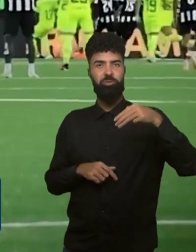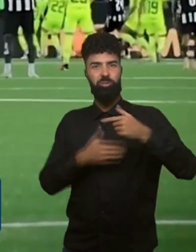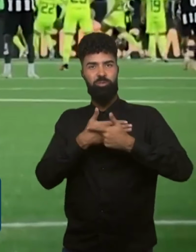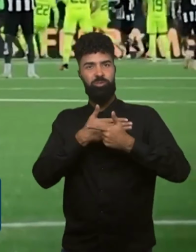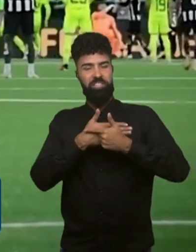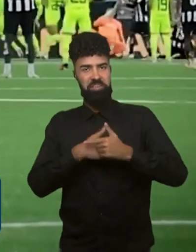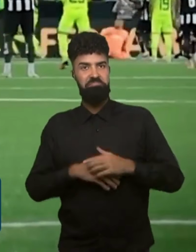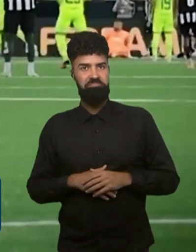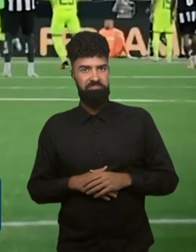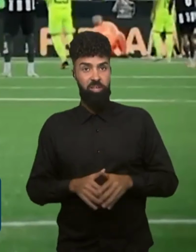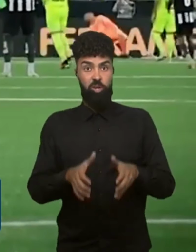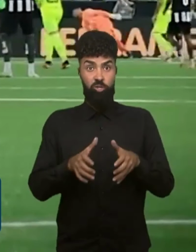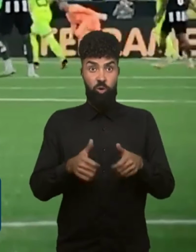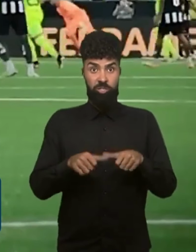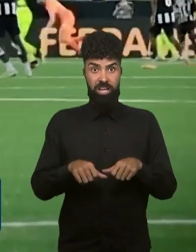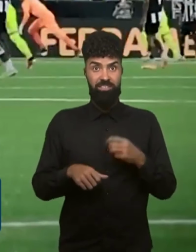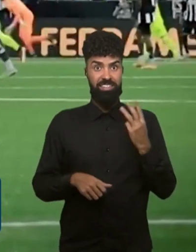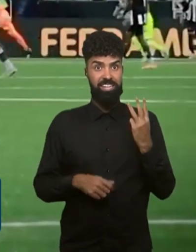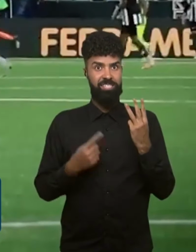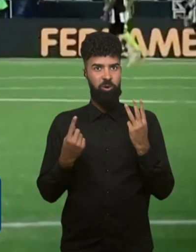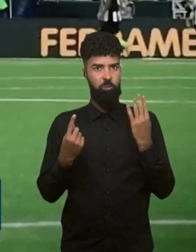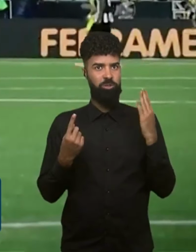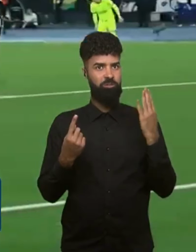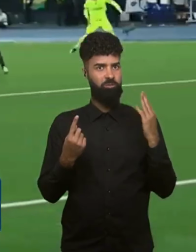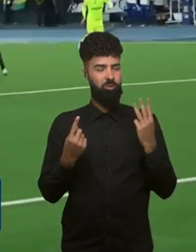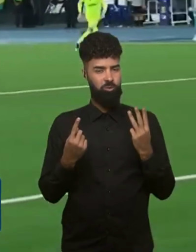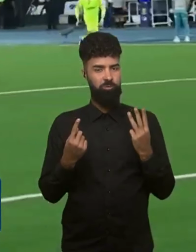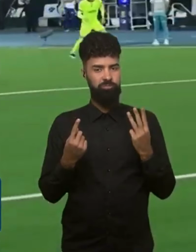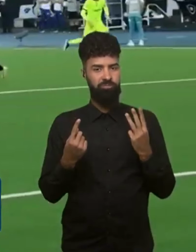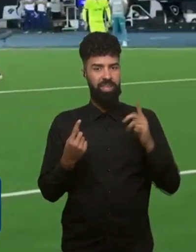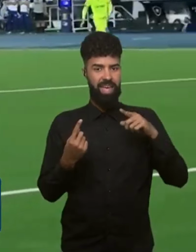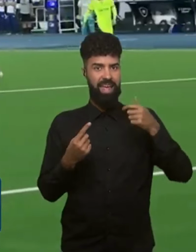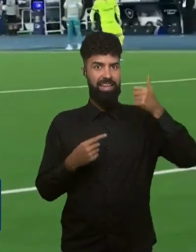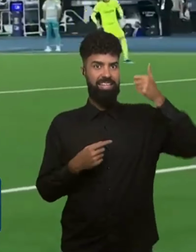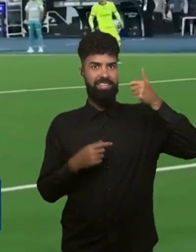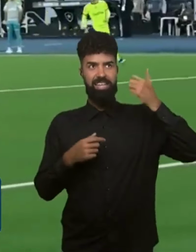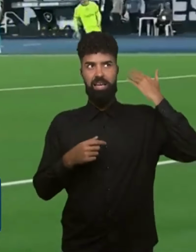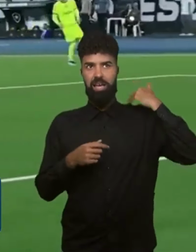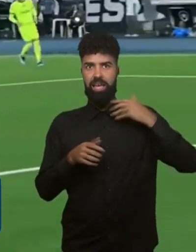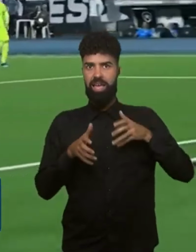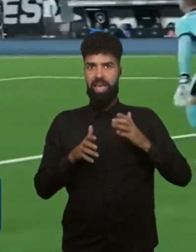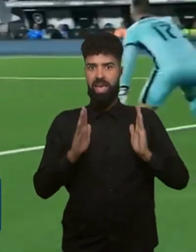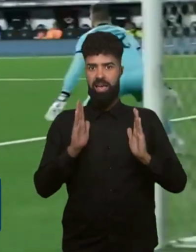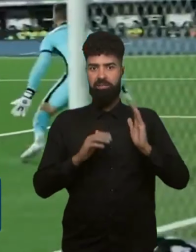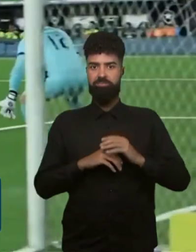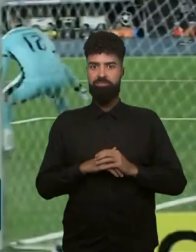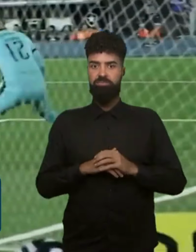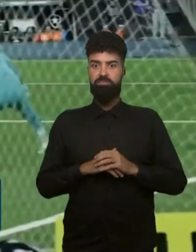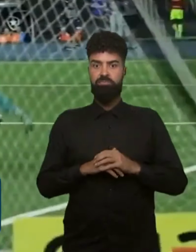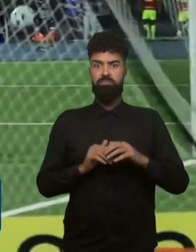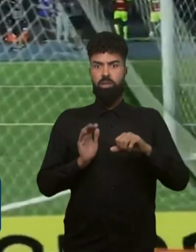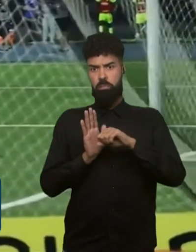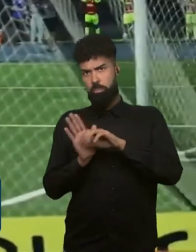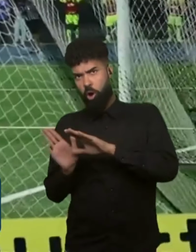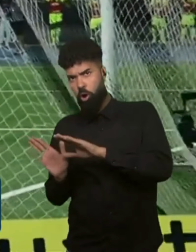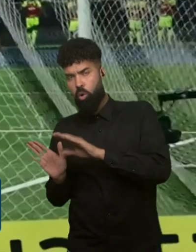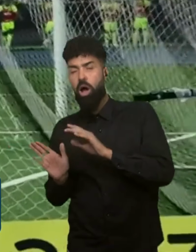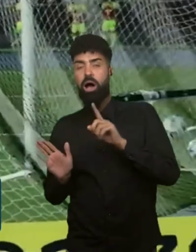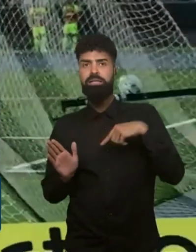final do jogo que estava 3-1 para o Botafogo, que era o líder naquela ocasião. Depois da defesa, o Verdão virou